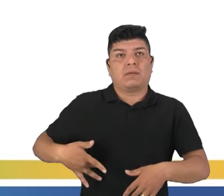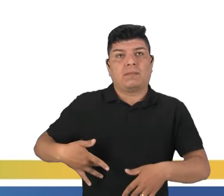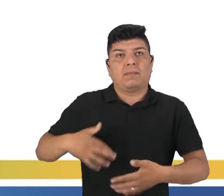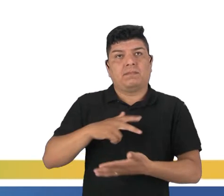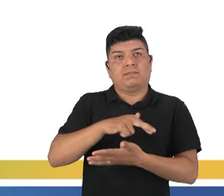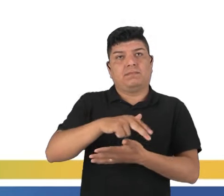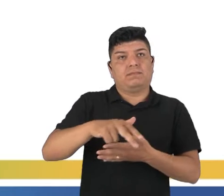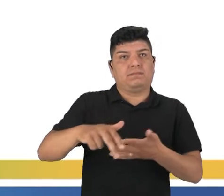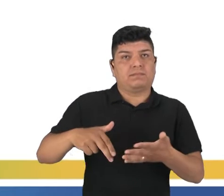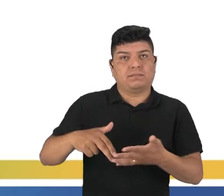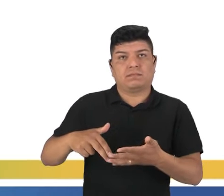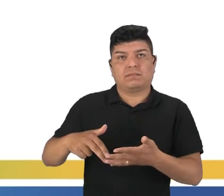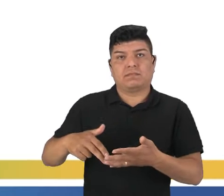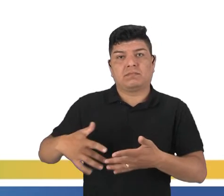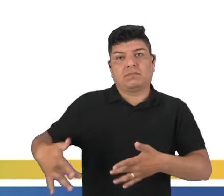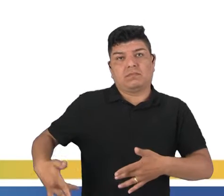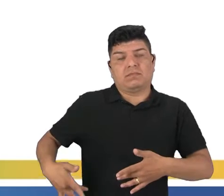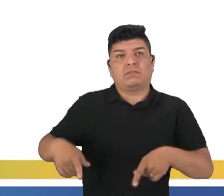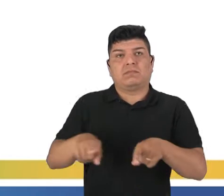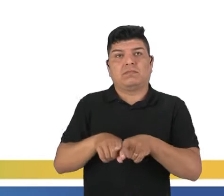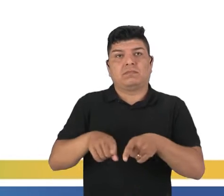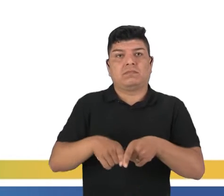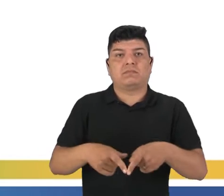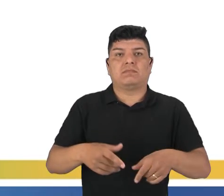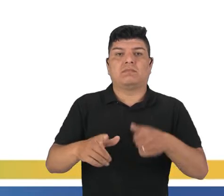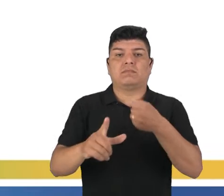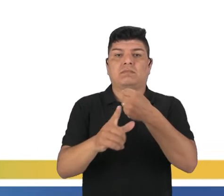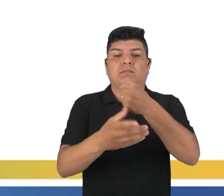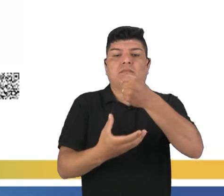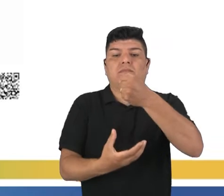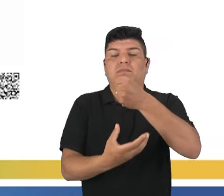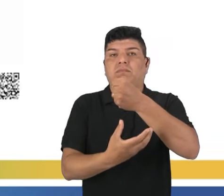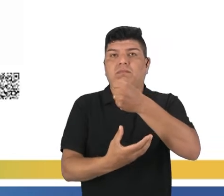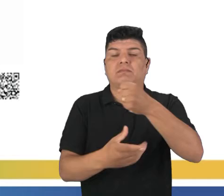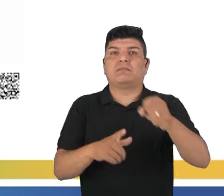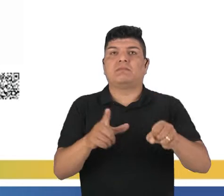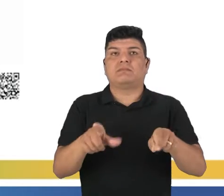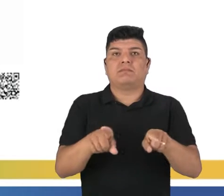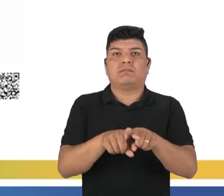as glândulas suprarrenais, os testículos e os ovários.